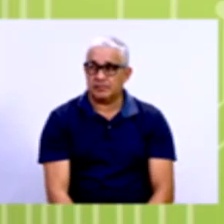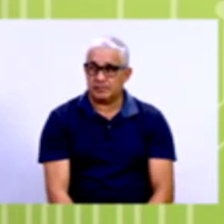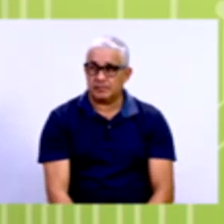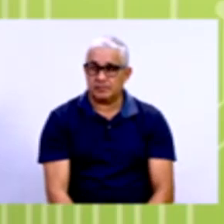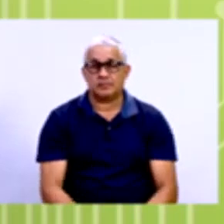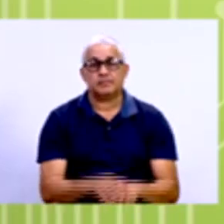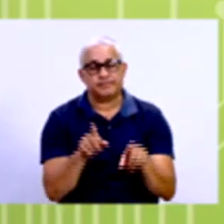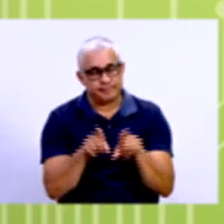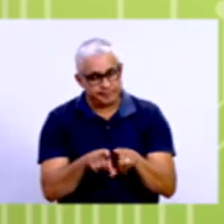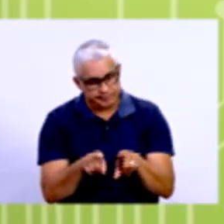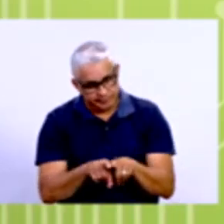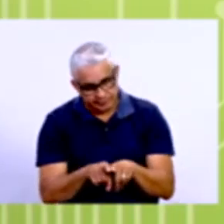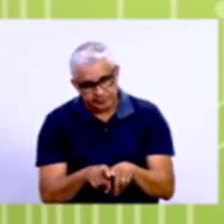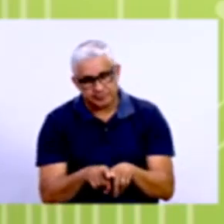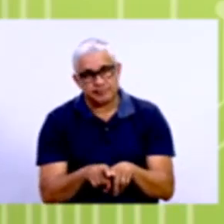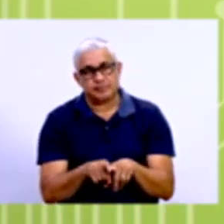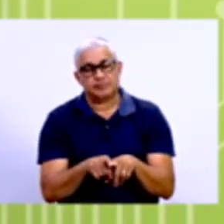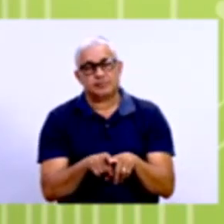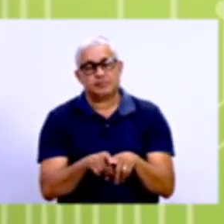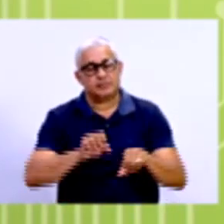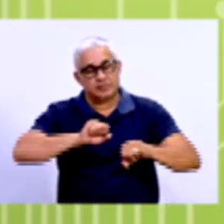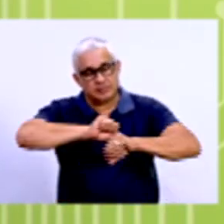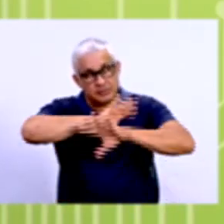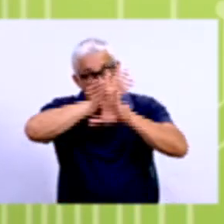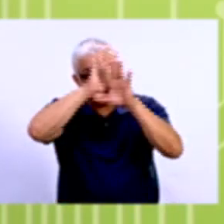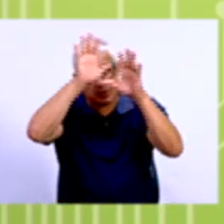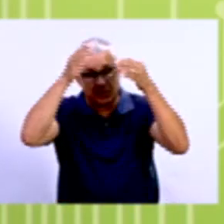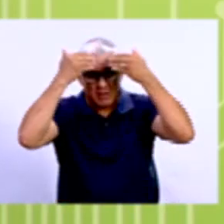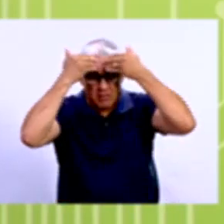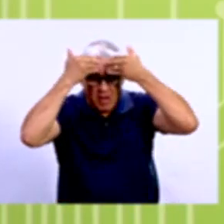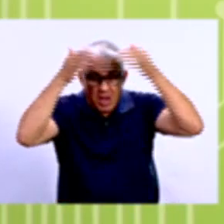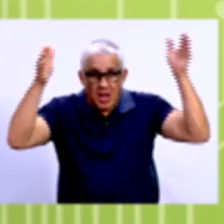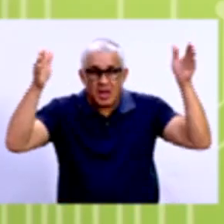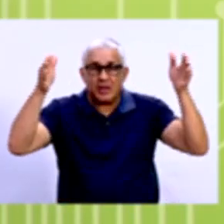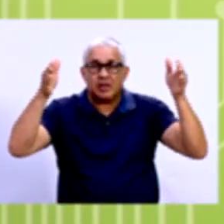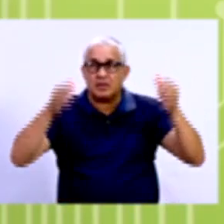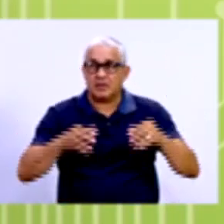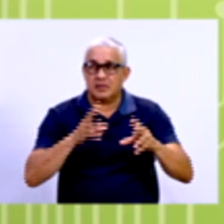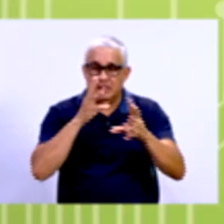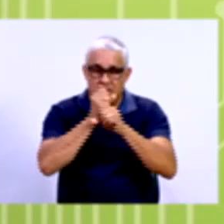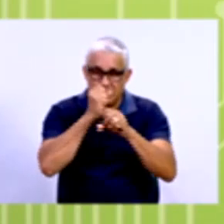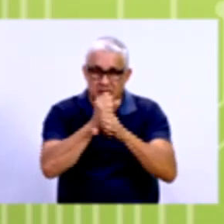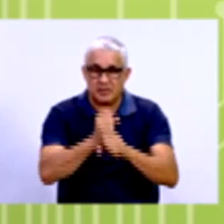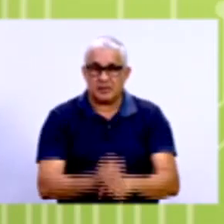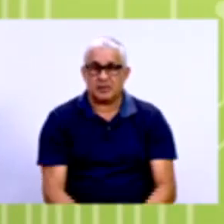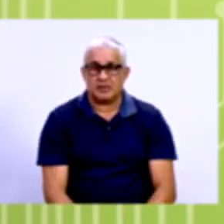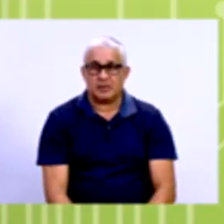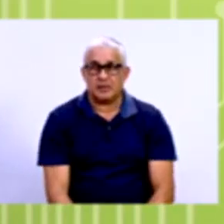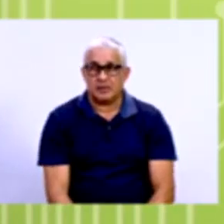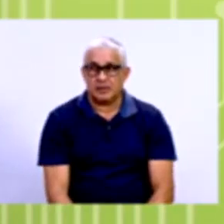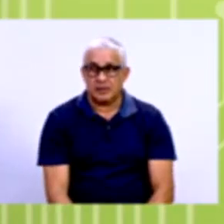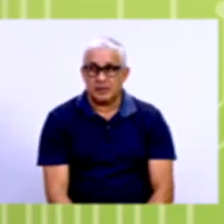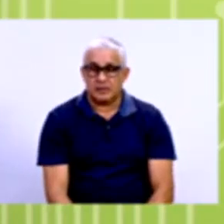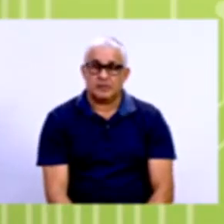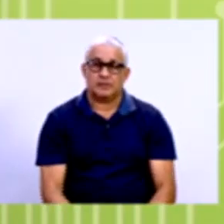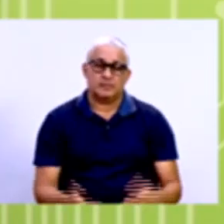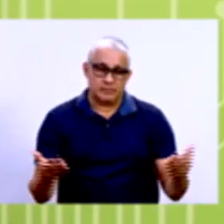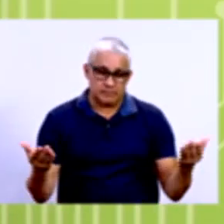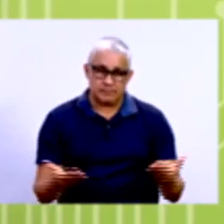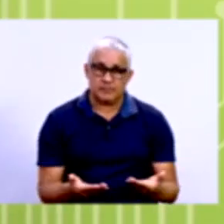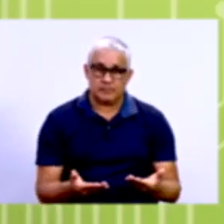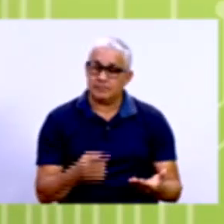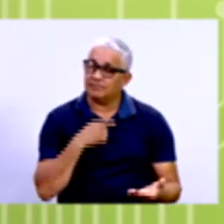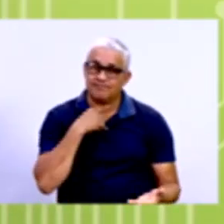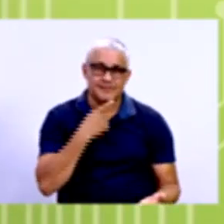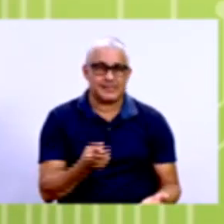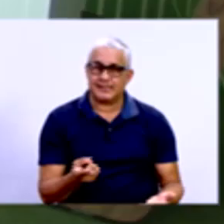que tenha dado uma clareada aí também nessa parte dos cálculos, tá? E hoje a gente não tem como tirar